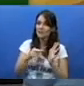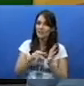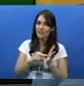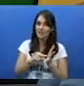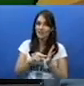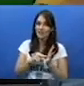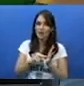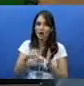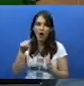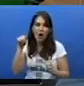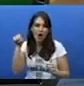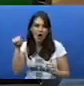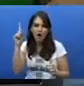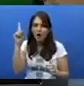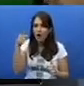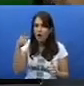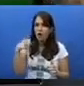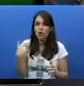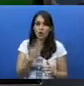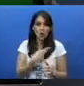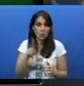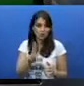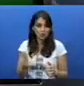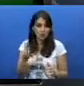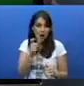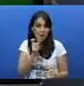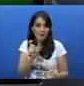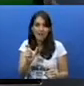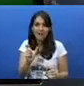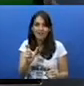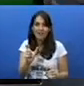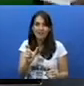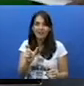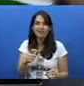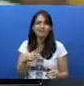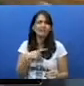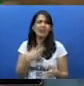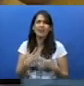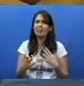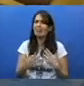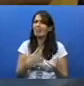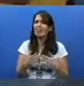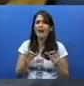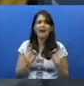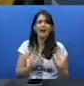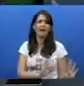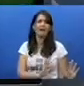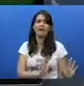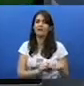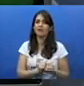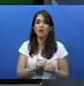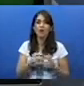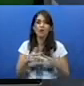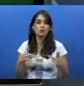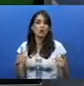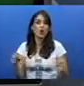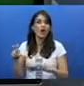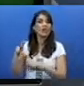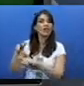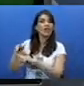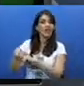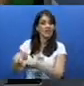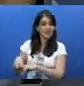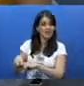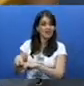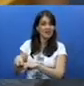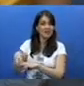do acento que usamos nas palavras não tem nada a ver com o da parte da cadeira em que as